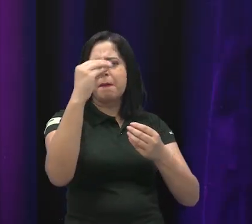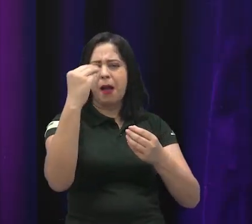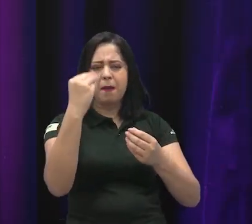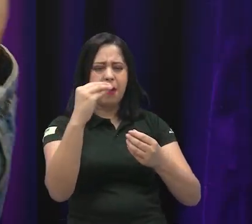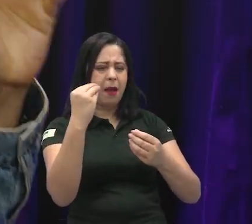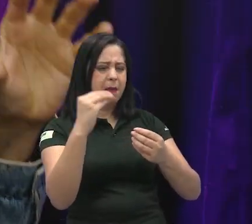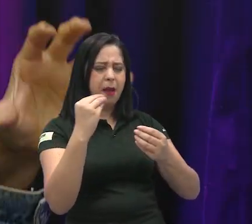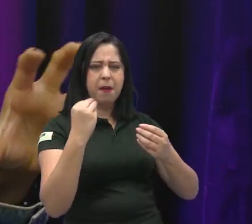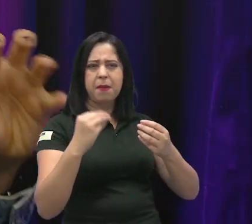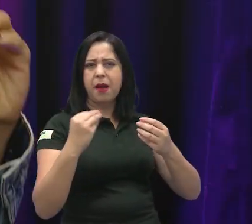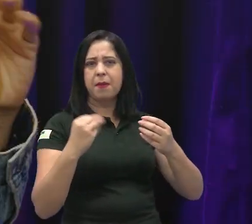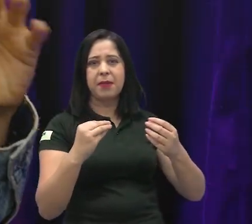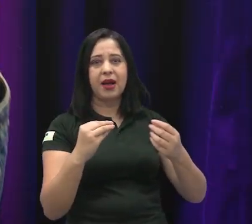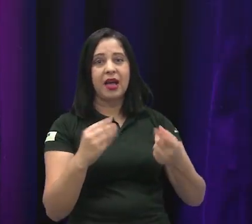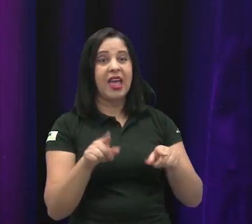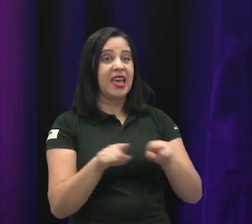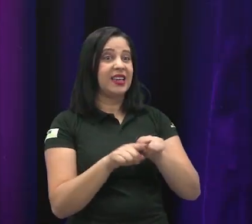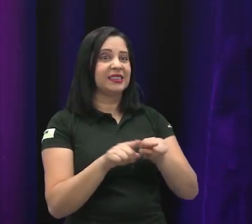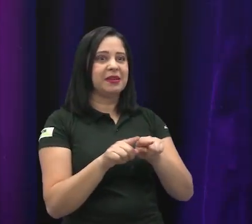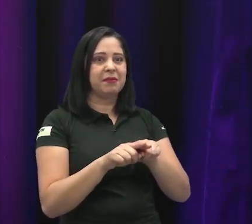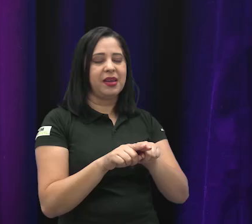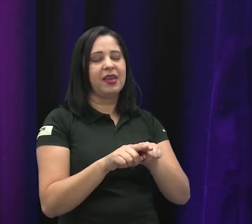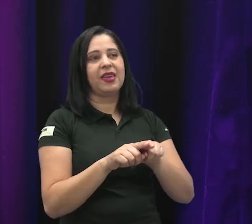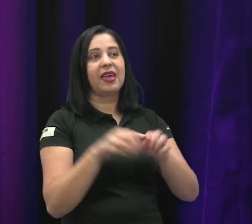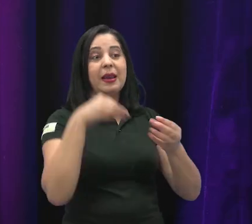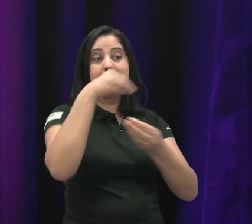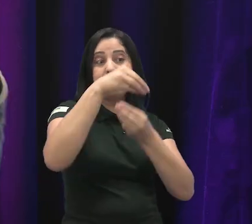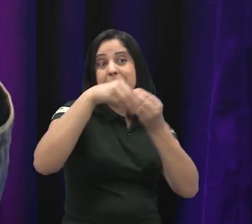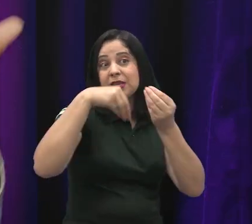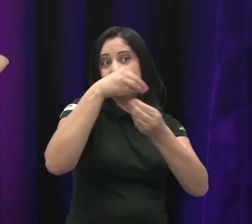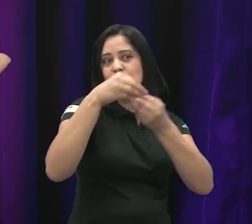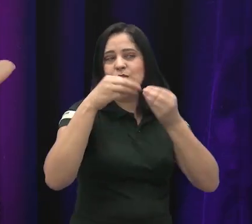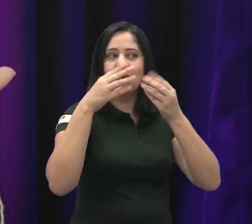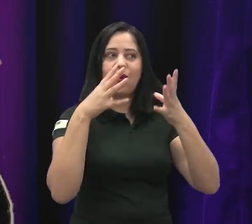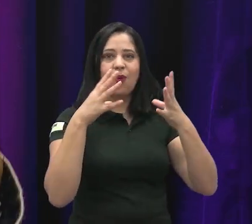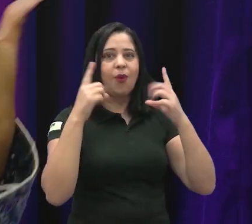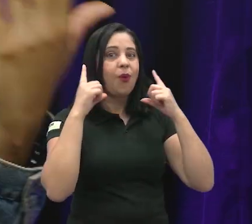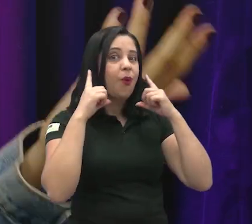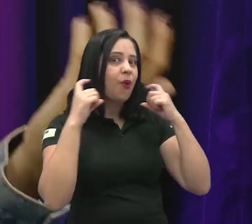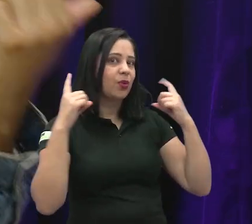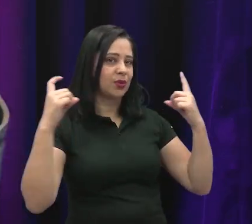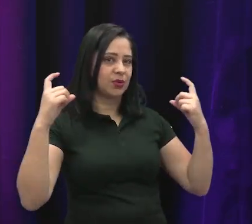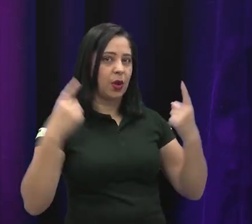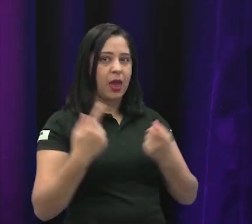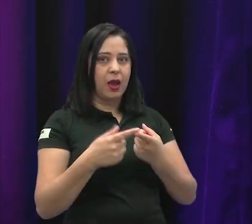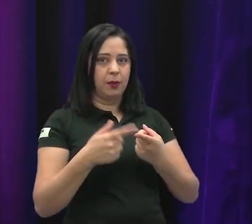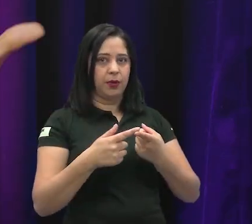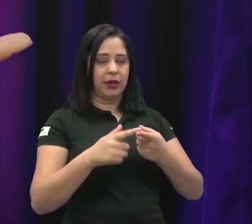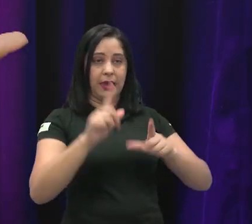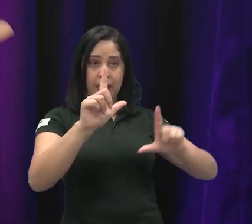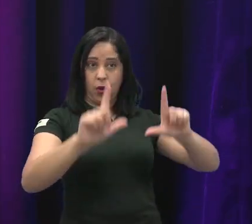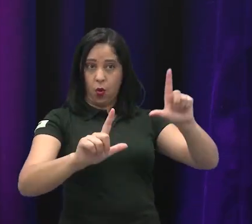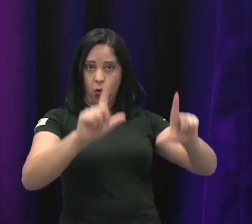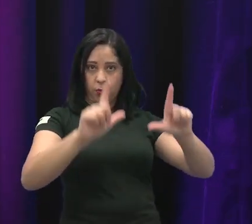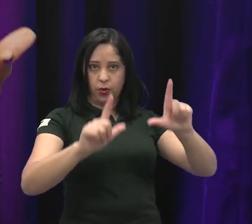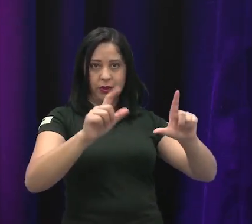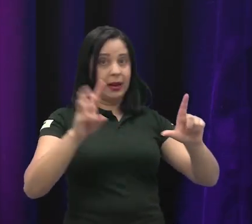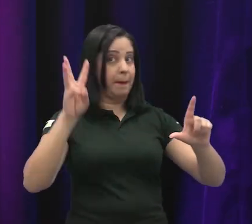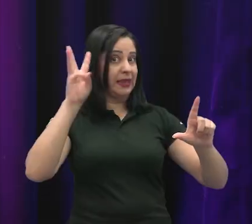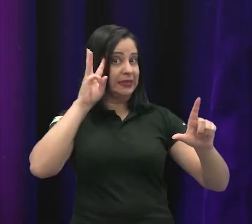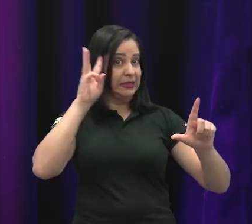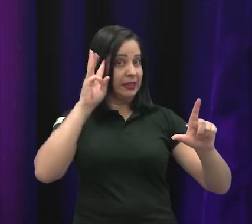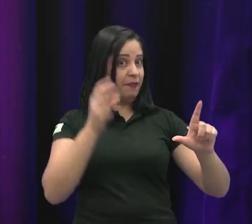dados, pensou de uma forma diferente para brincar com essa questão do som, né? Porque é um programa, né, que, até aproveitando também, que às terças-feiras,